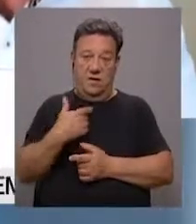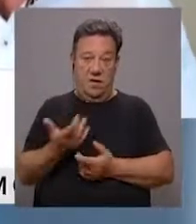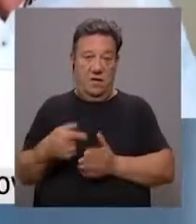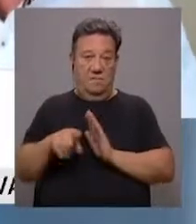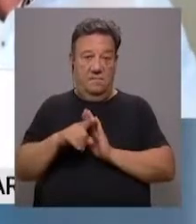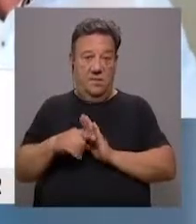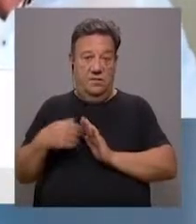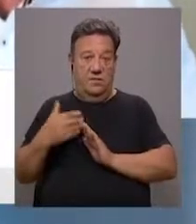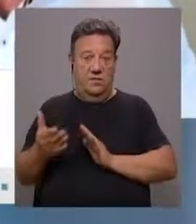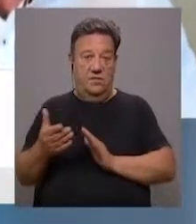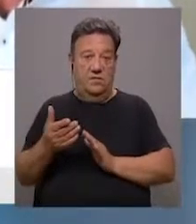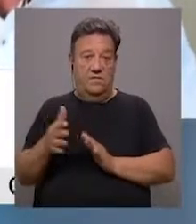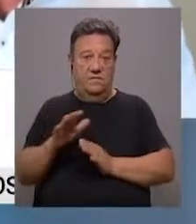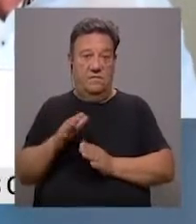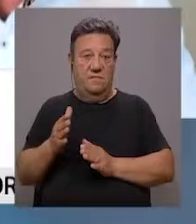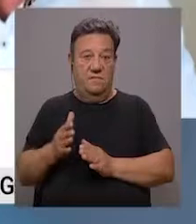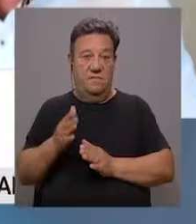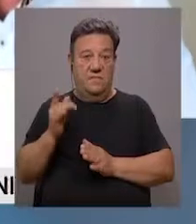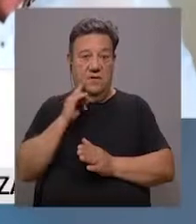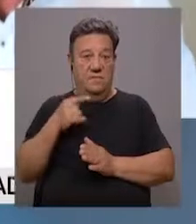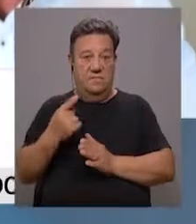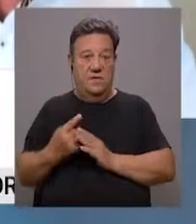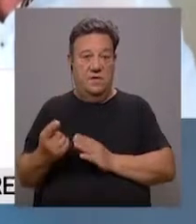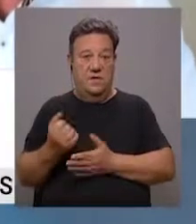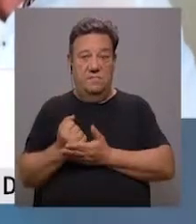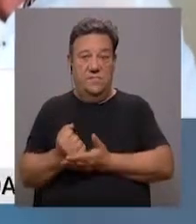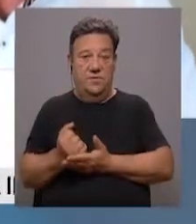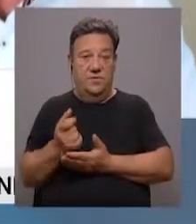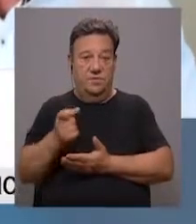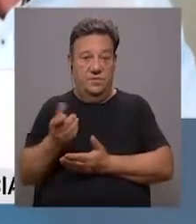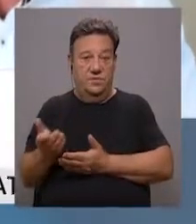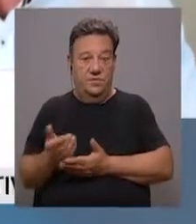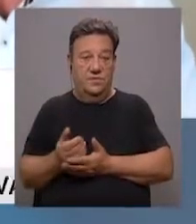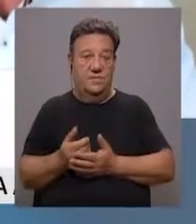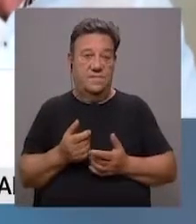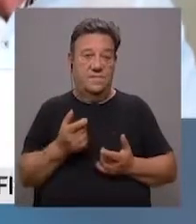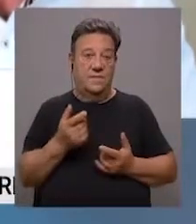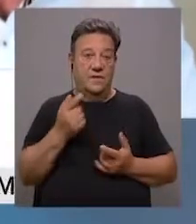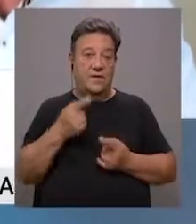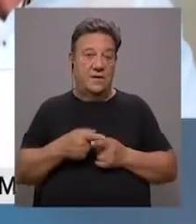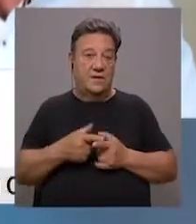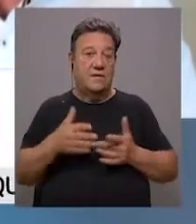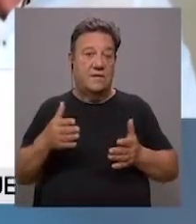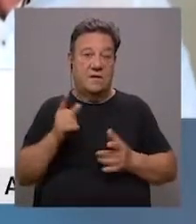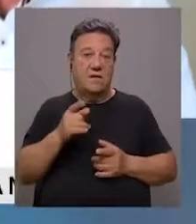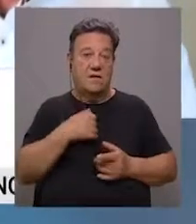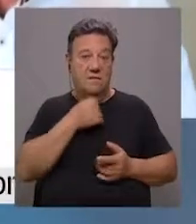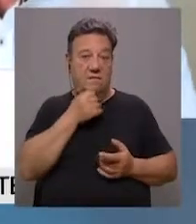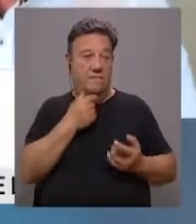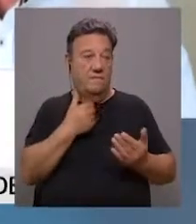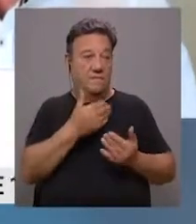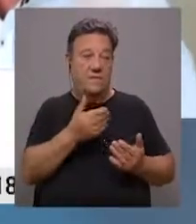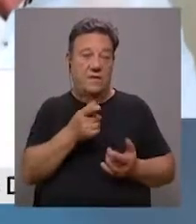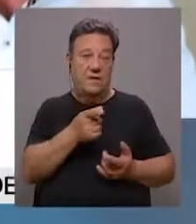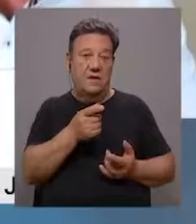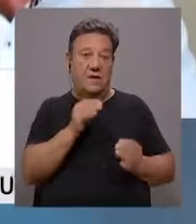medidas de forma mais particular, de apoio a essas pessoas. O grande interesse é falarmos,